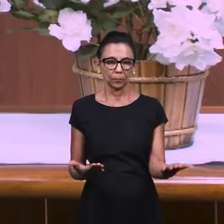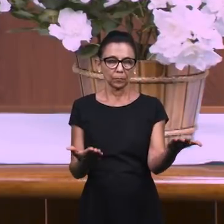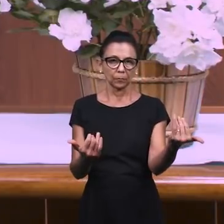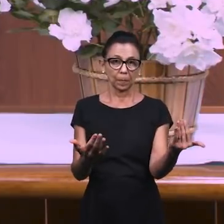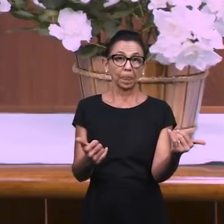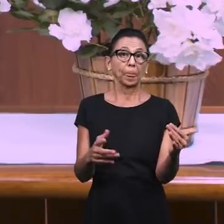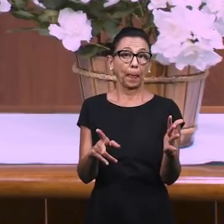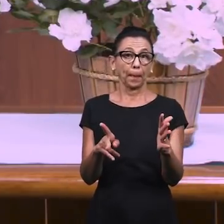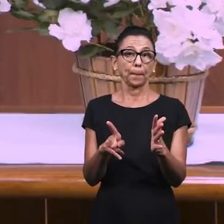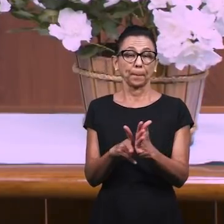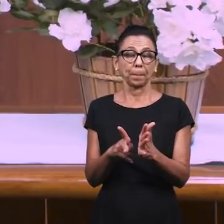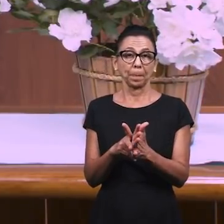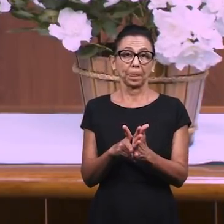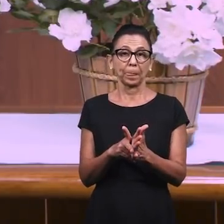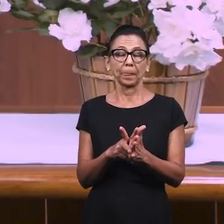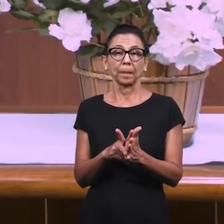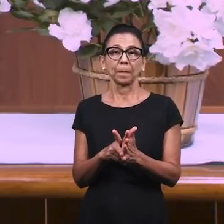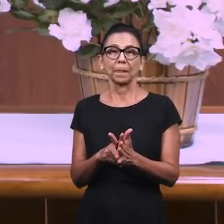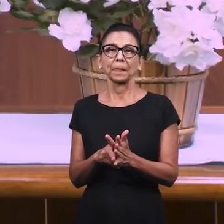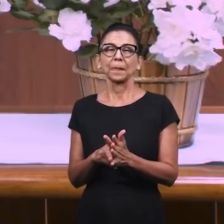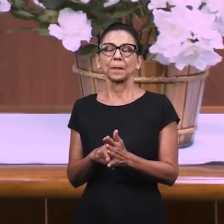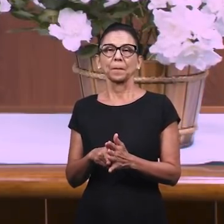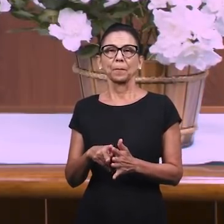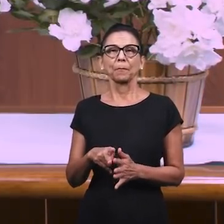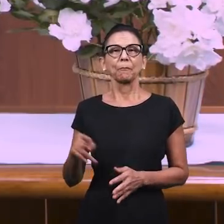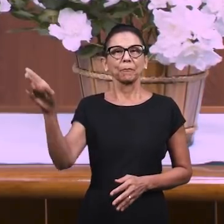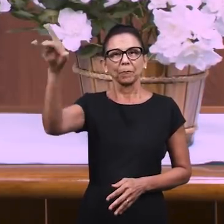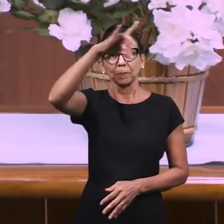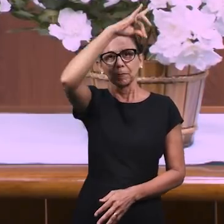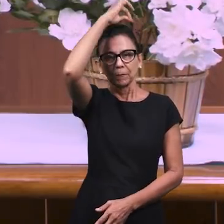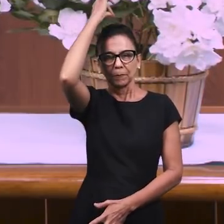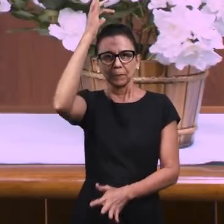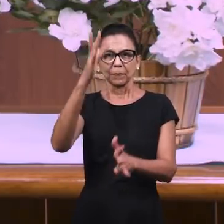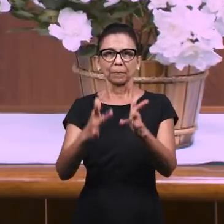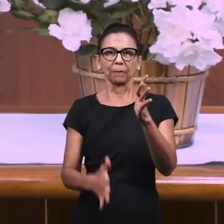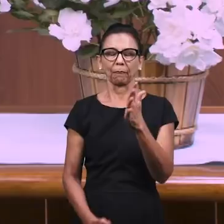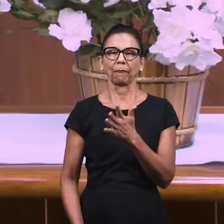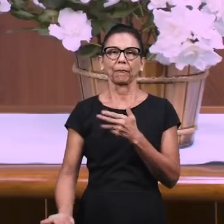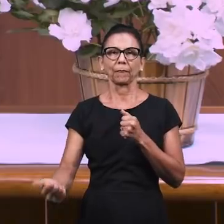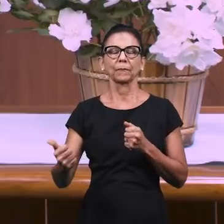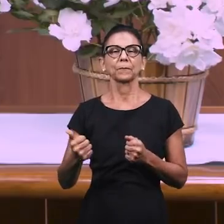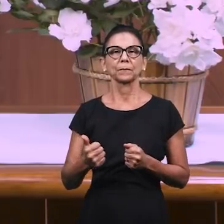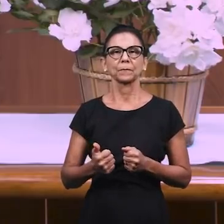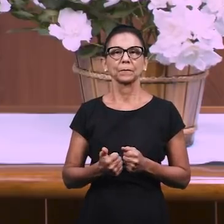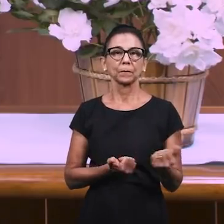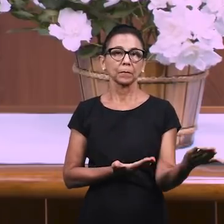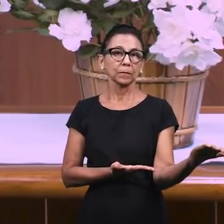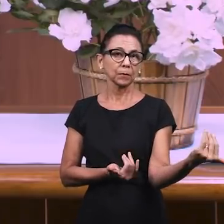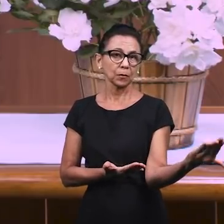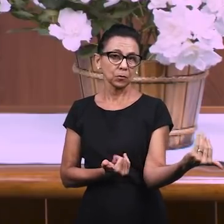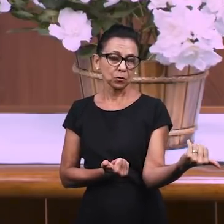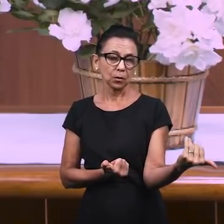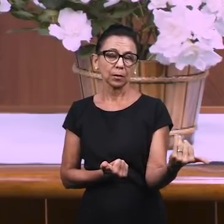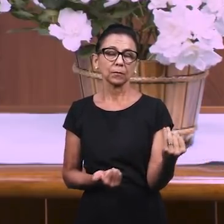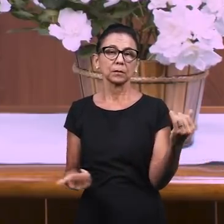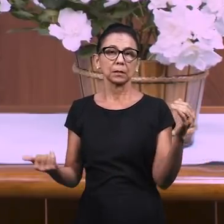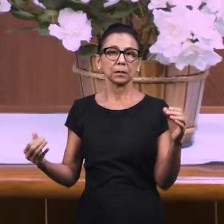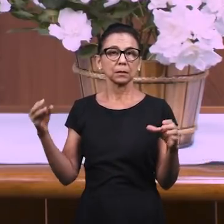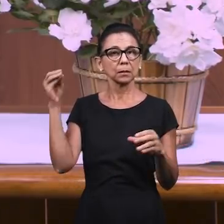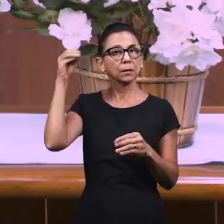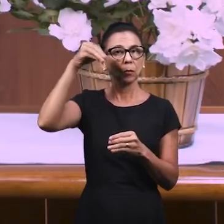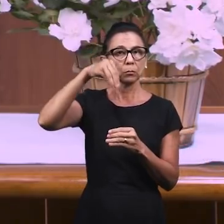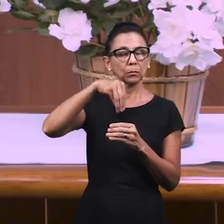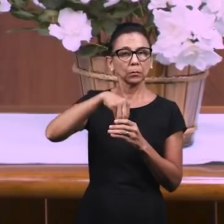põe os jovens aqui, porque eles vão fazer parte do derramar do Espírito, eles vão fazer parte do avivamento. Os jovens, vocês